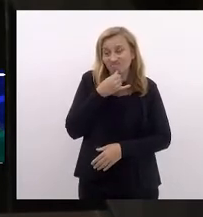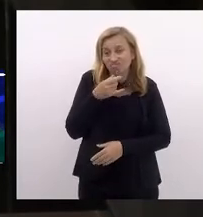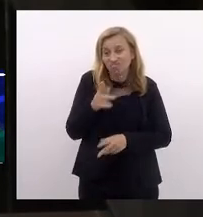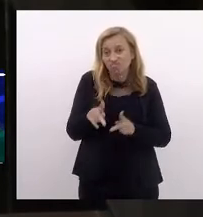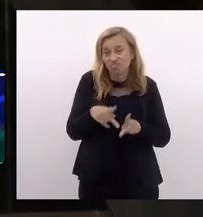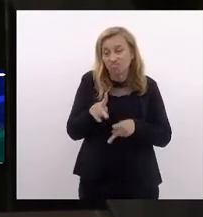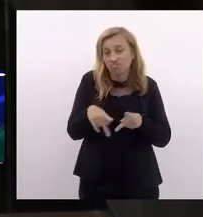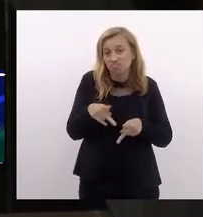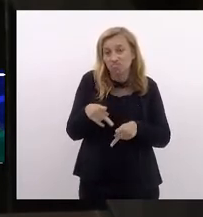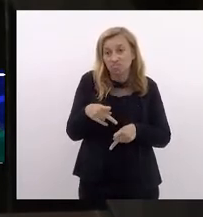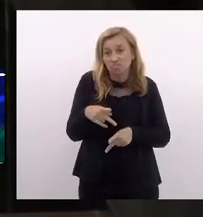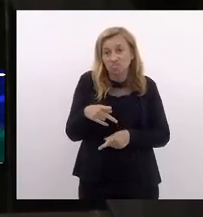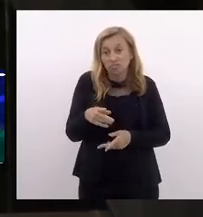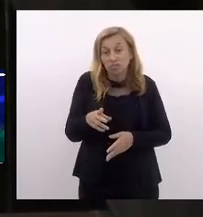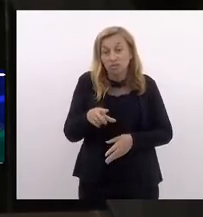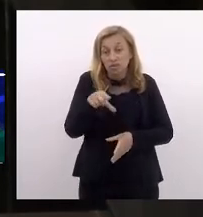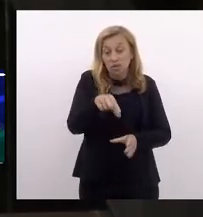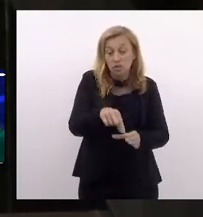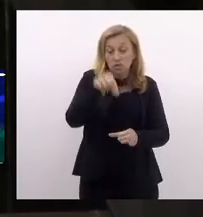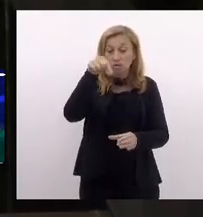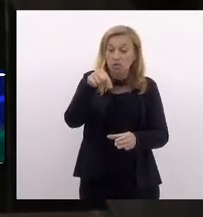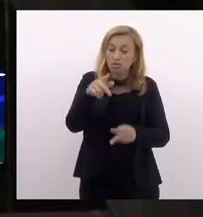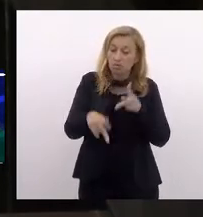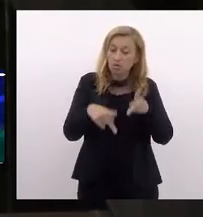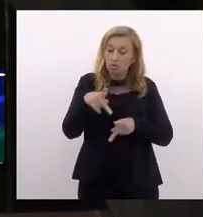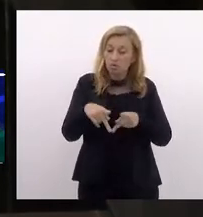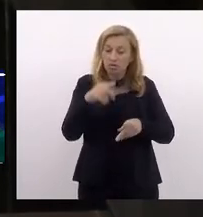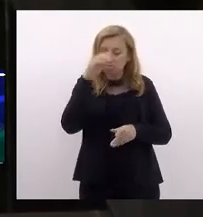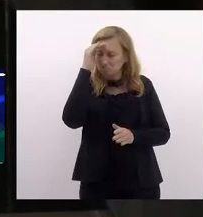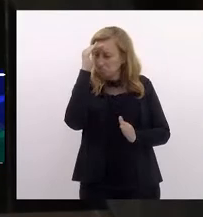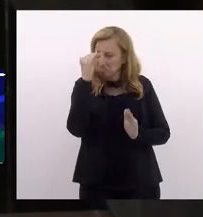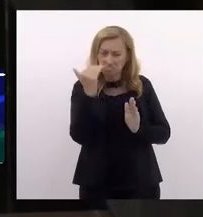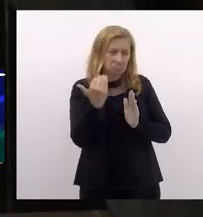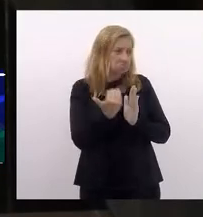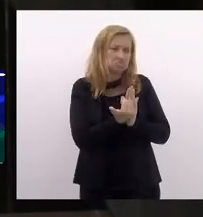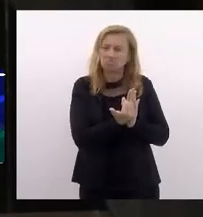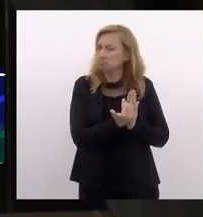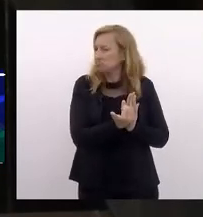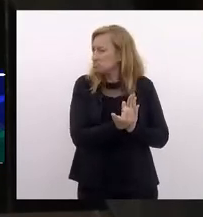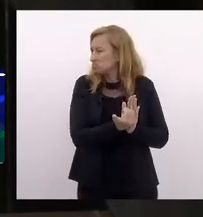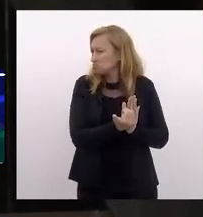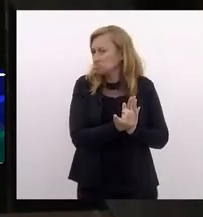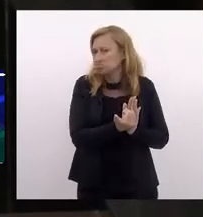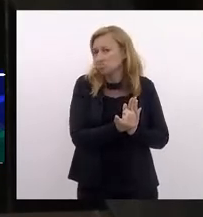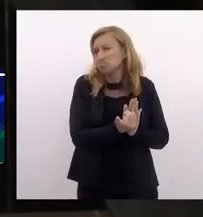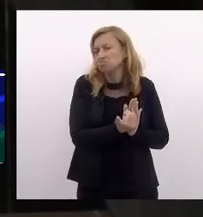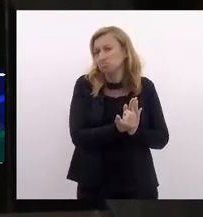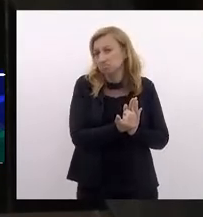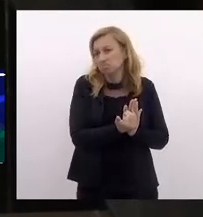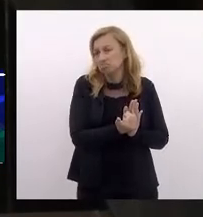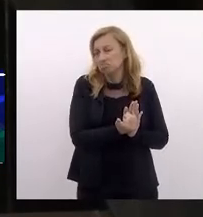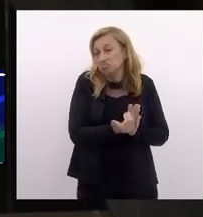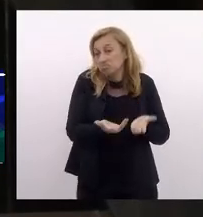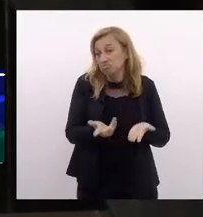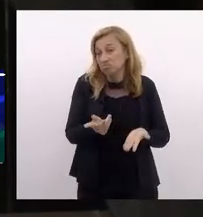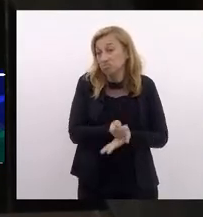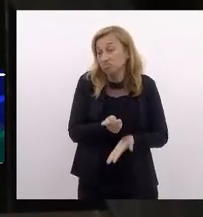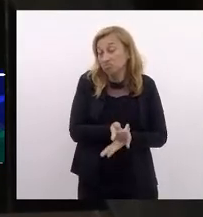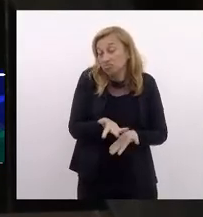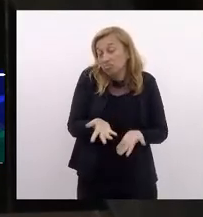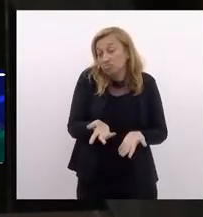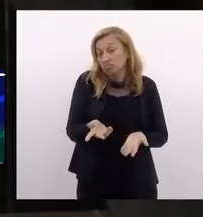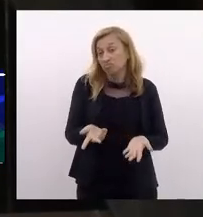Popular Quando alguém quer eleito acaba não cumprindo completando seu mandato como aconteceu